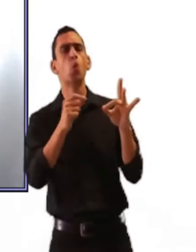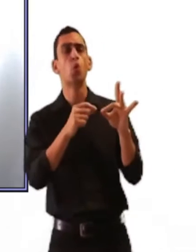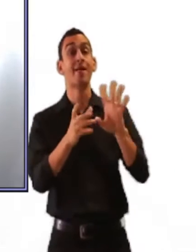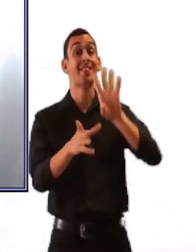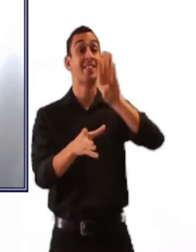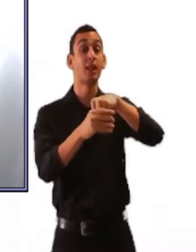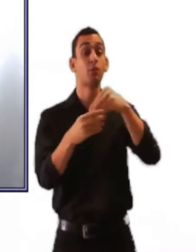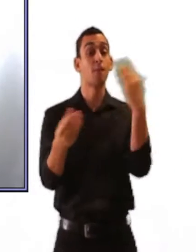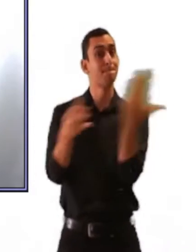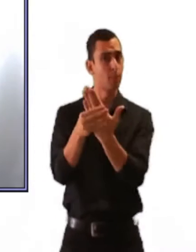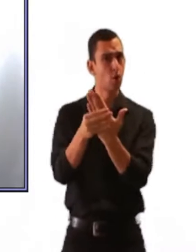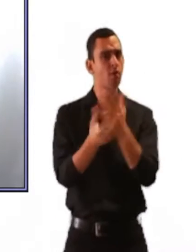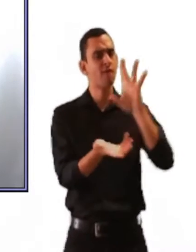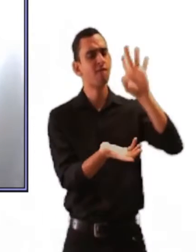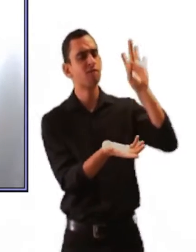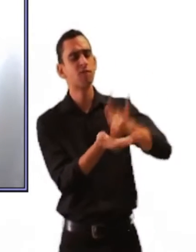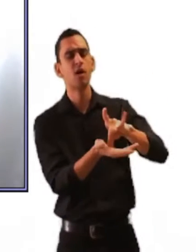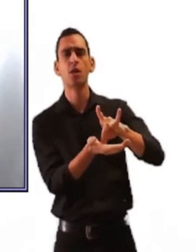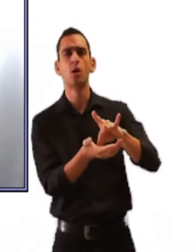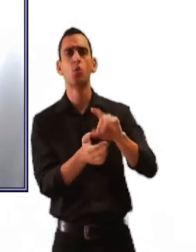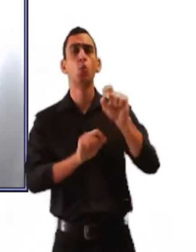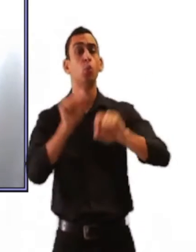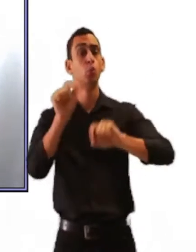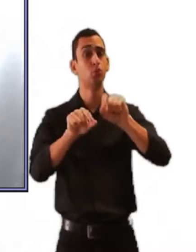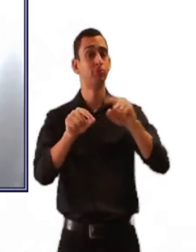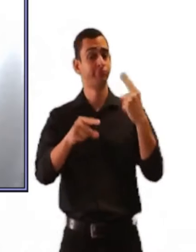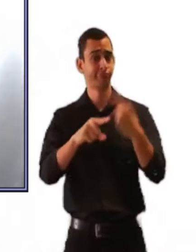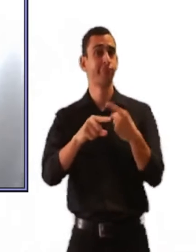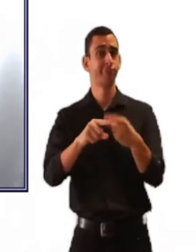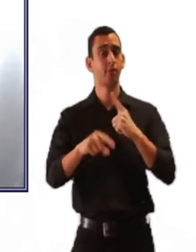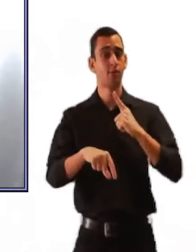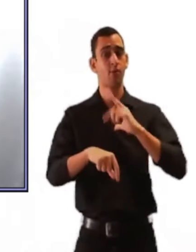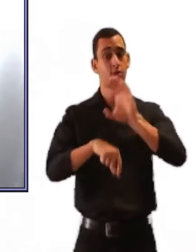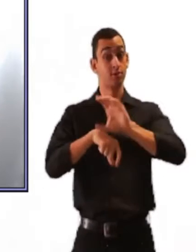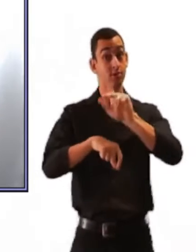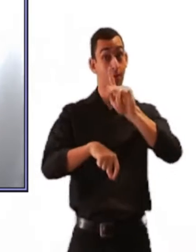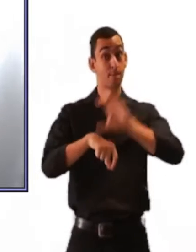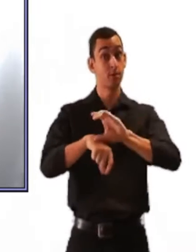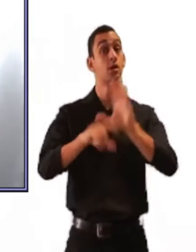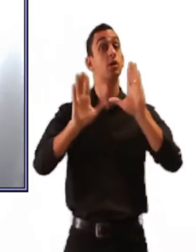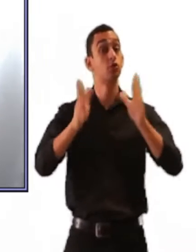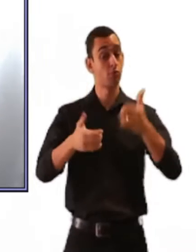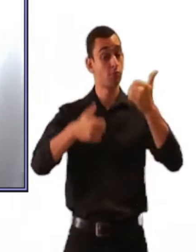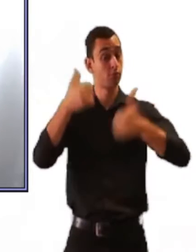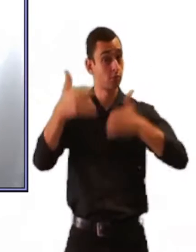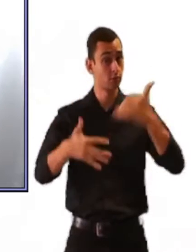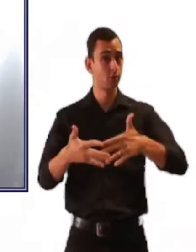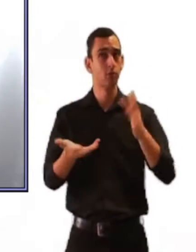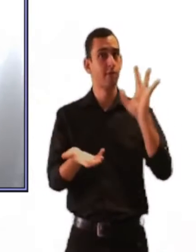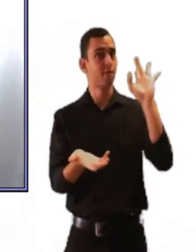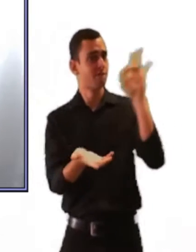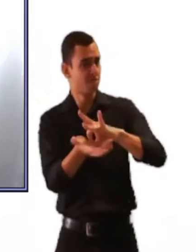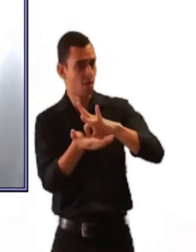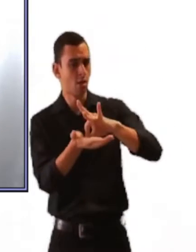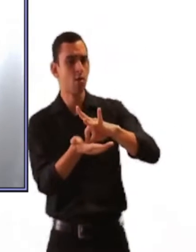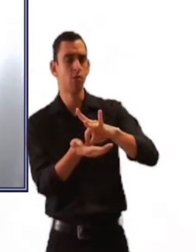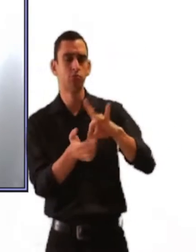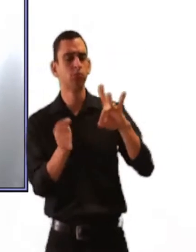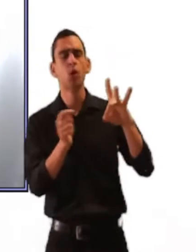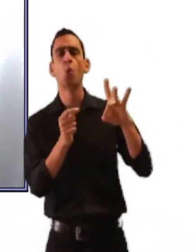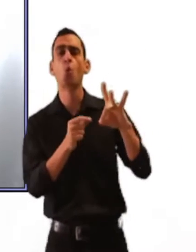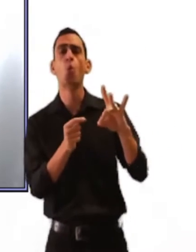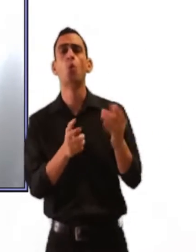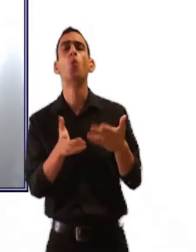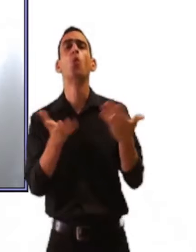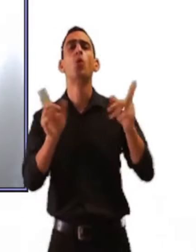processual, né? Porque o código traz essa ideia de verdade, de se buscar a verdade né, por meio da análise